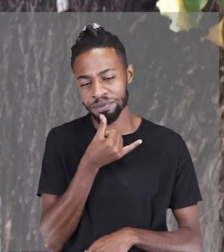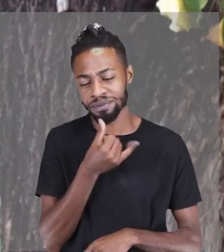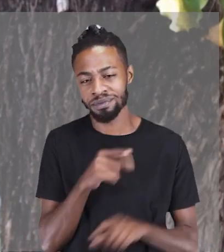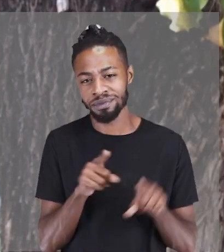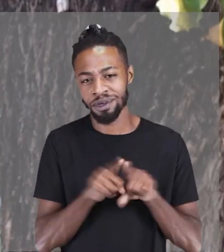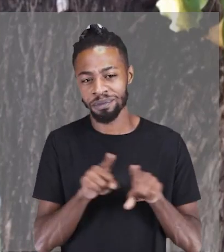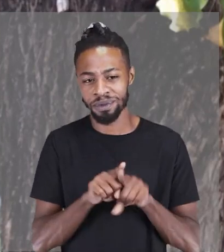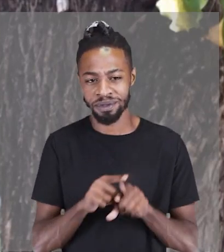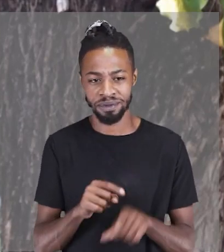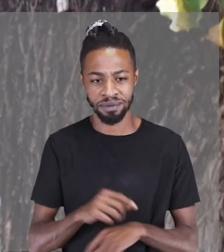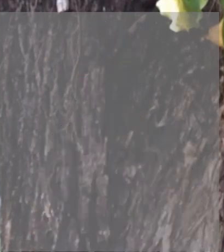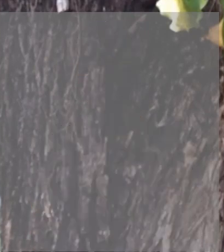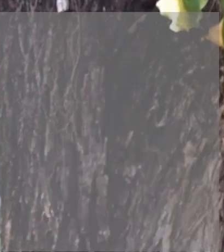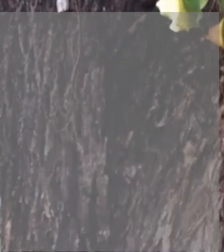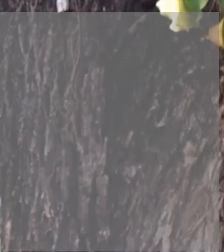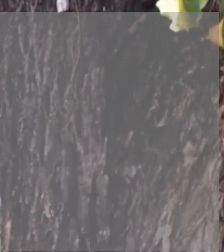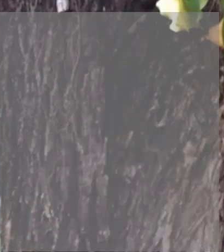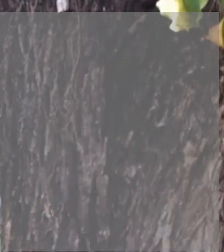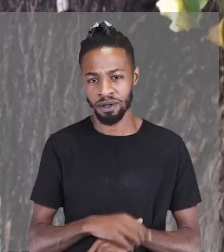triste.